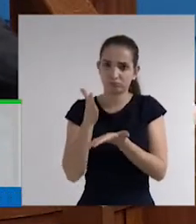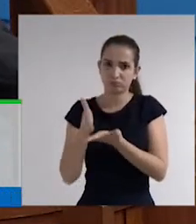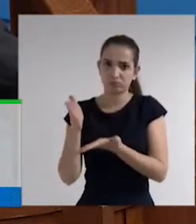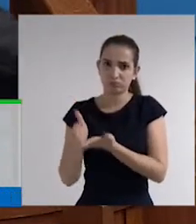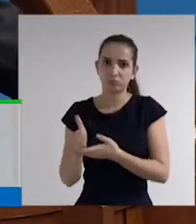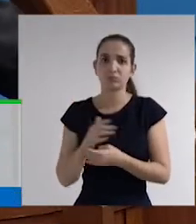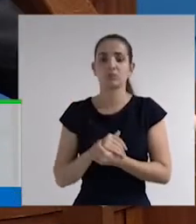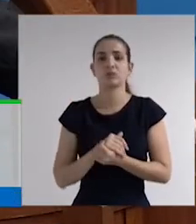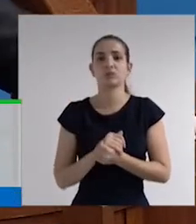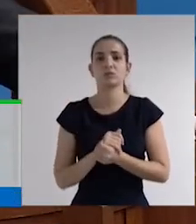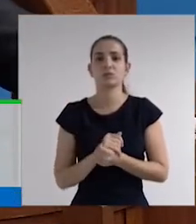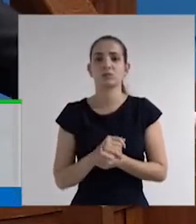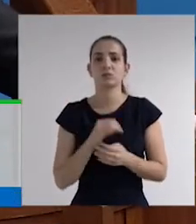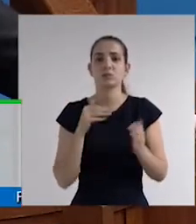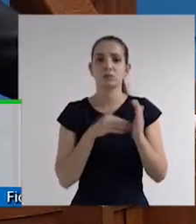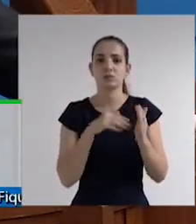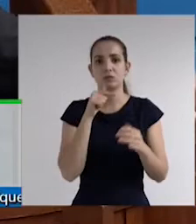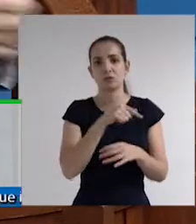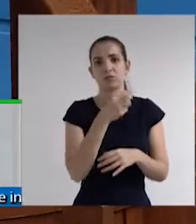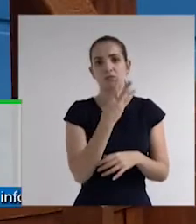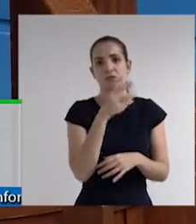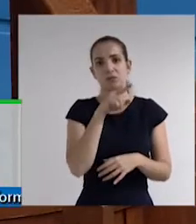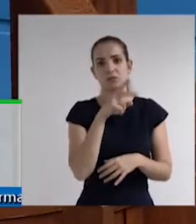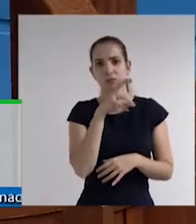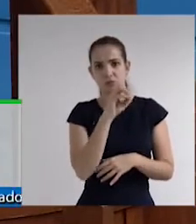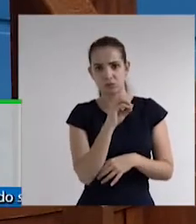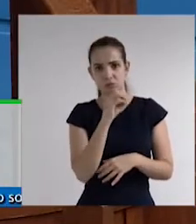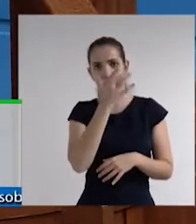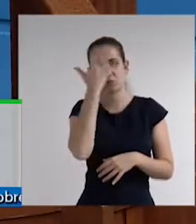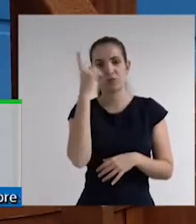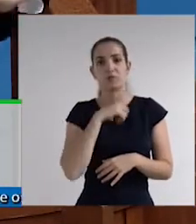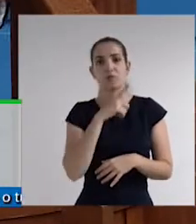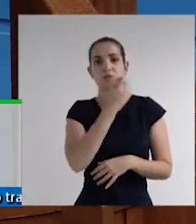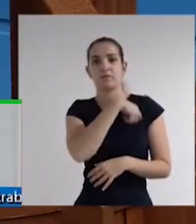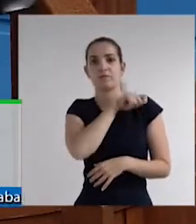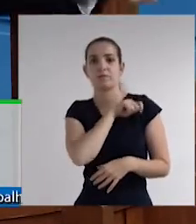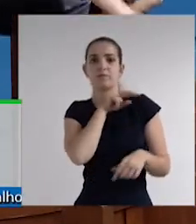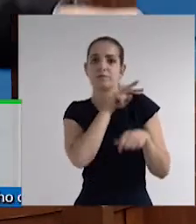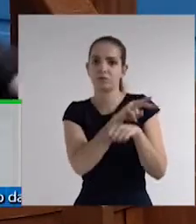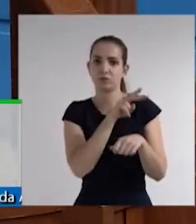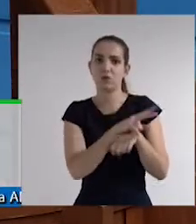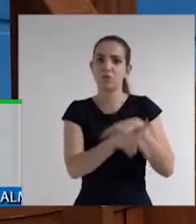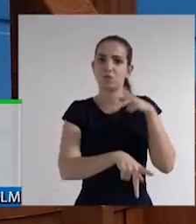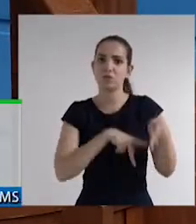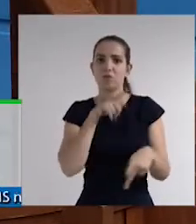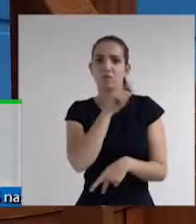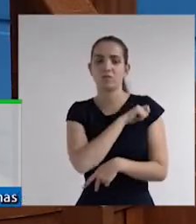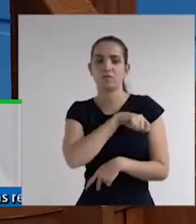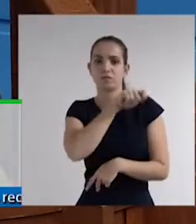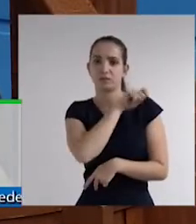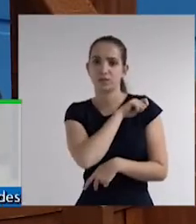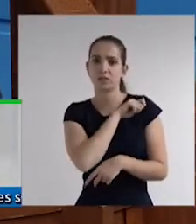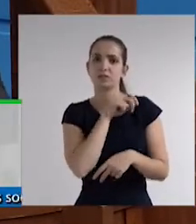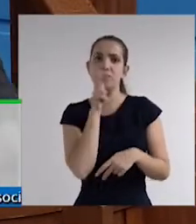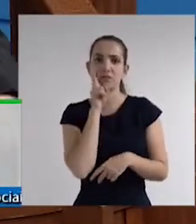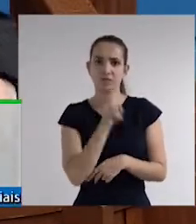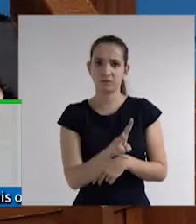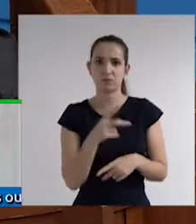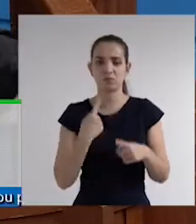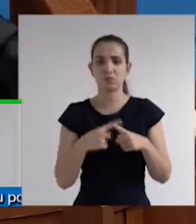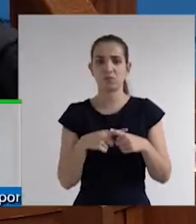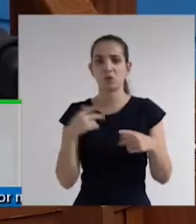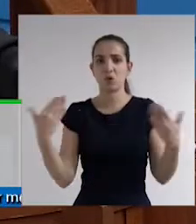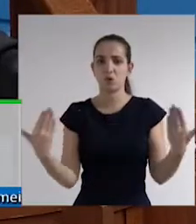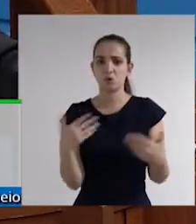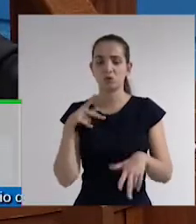o combustível vai chegar a R$ 3,50. Quem vai fiscalizar se está a R$ 3,50? O povo. Sabe por quê? A maior arma que nós